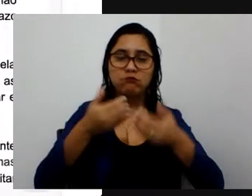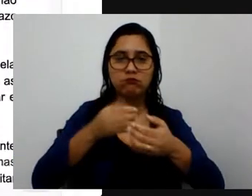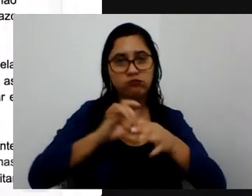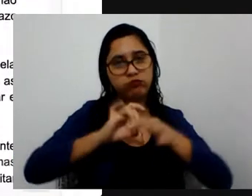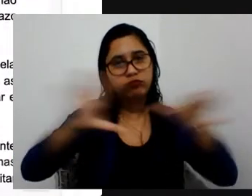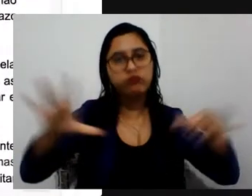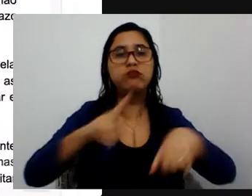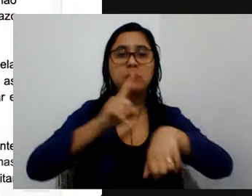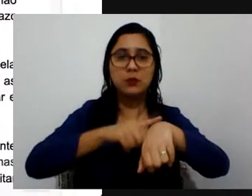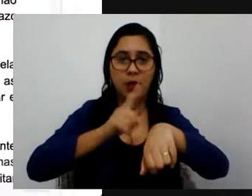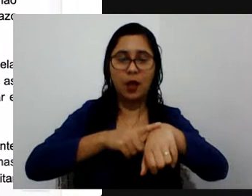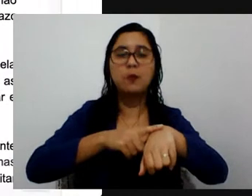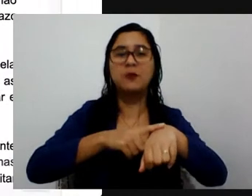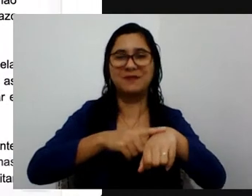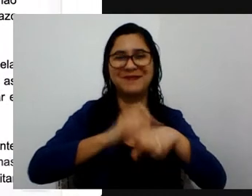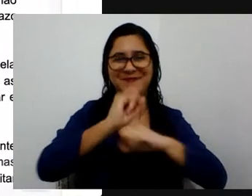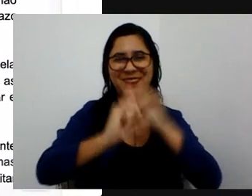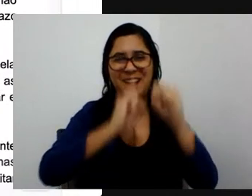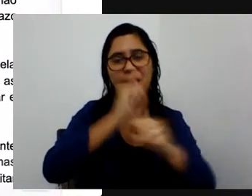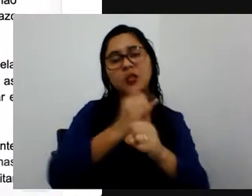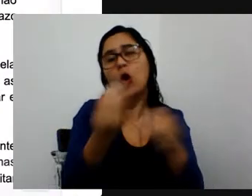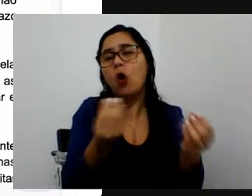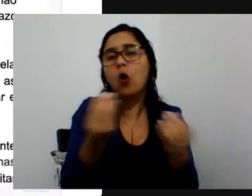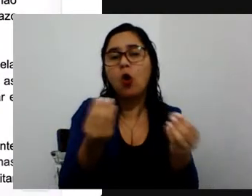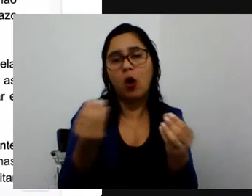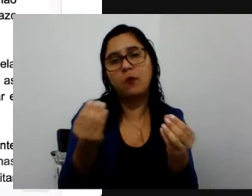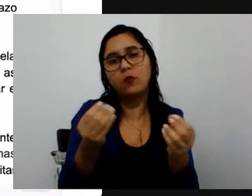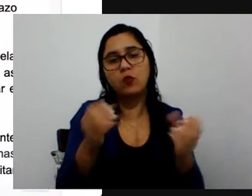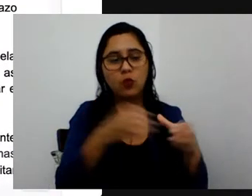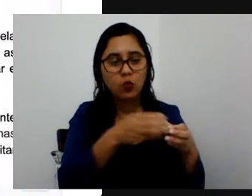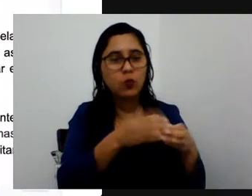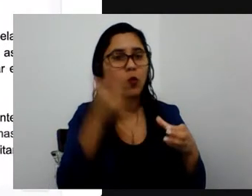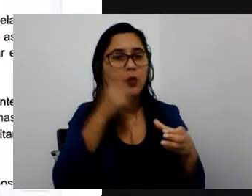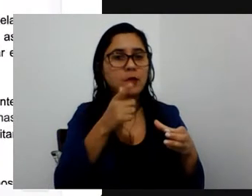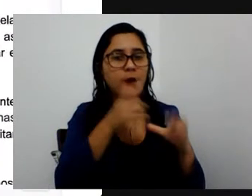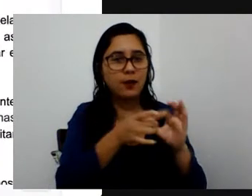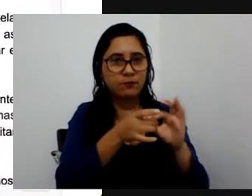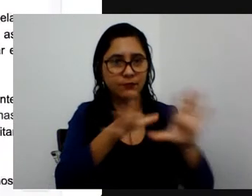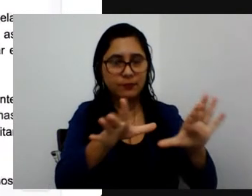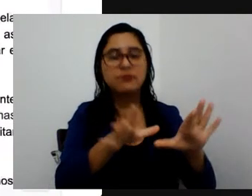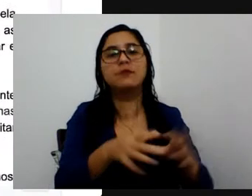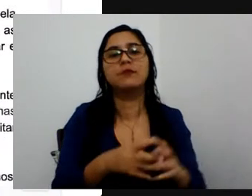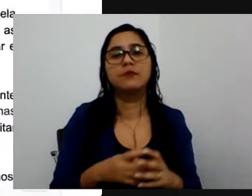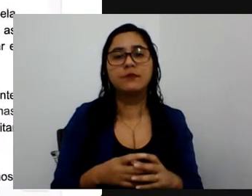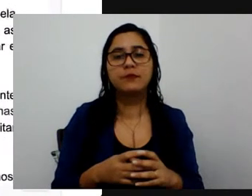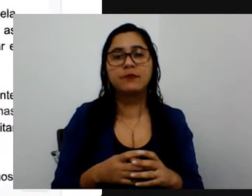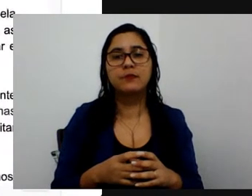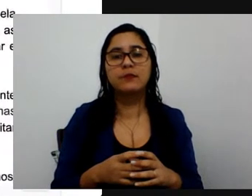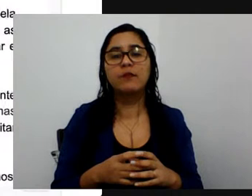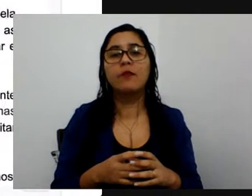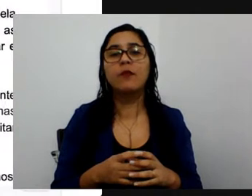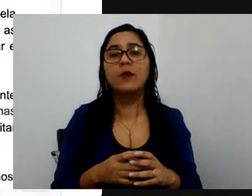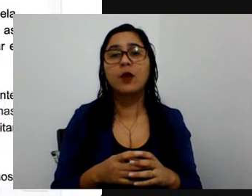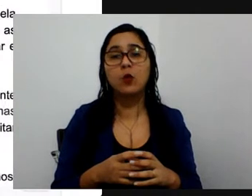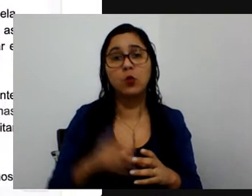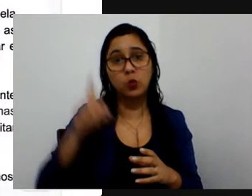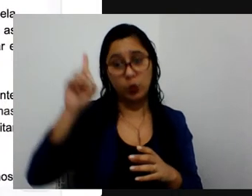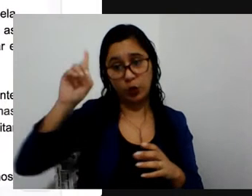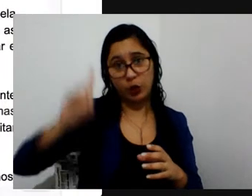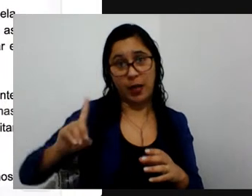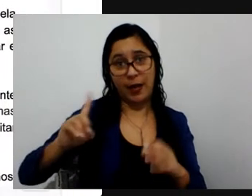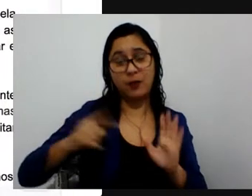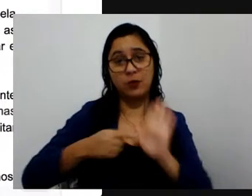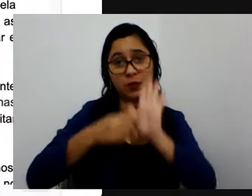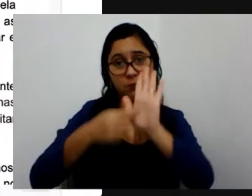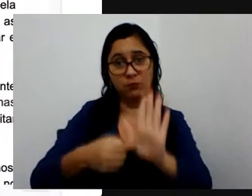via streaming, de acordo com as possibilidades da Comissão Técnico-Executiva. A sessão de direitos de transmissão, os membros